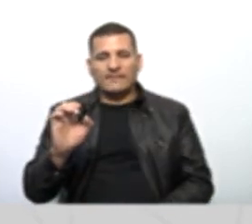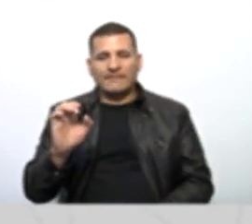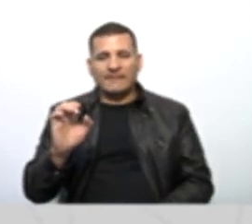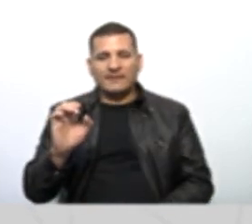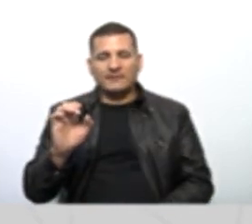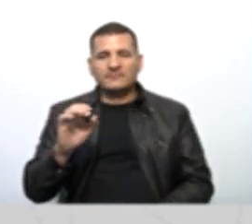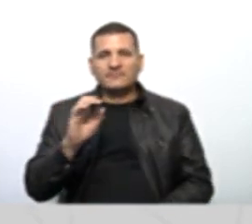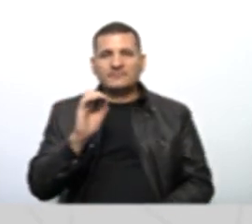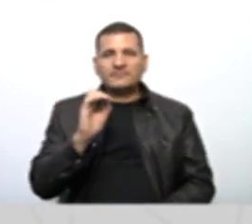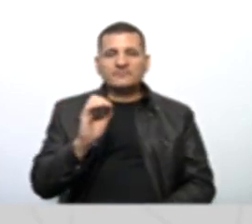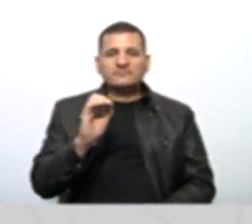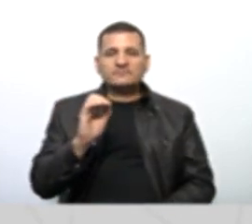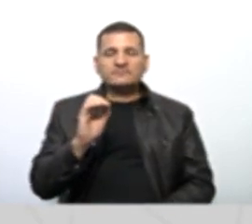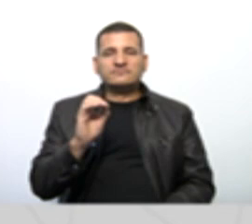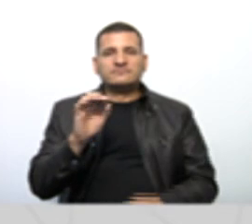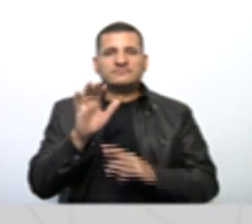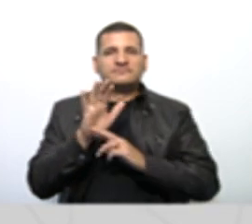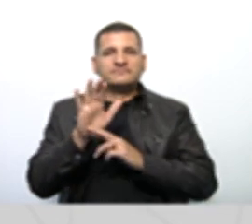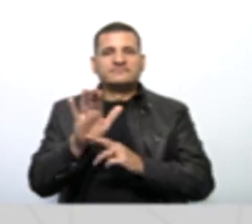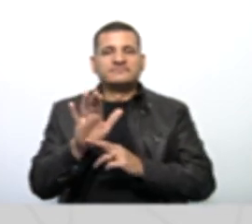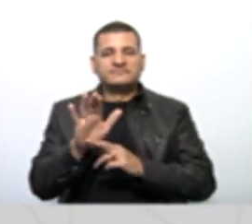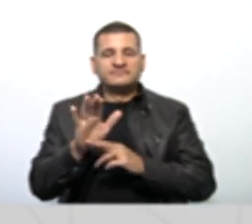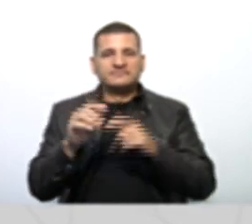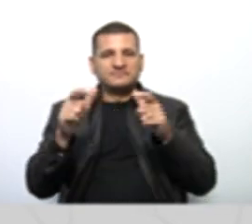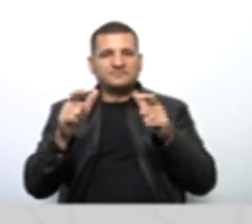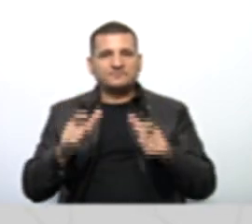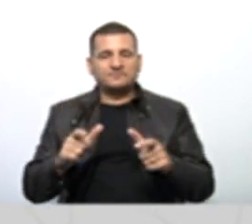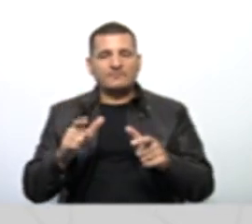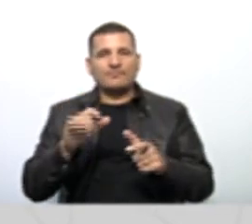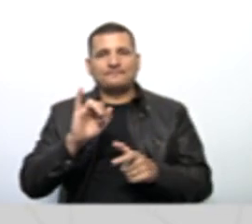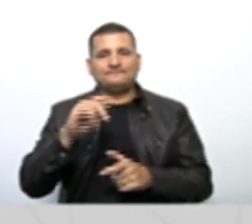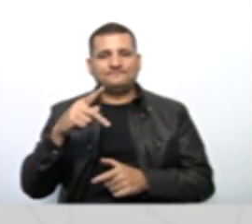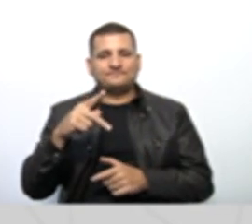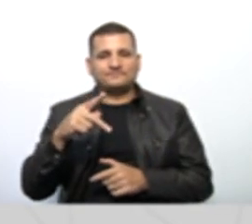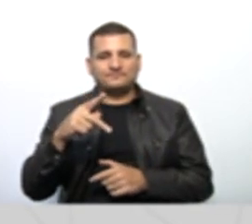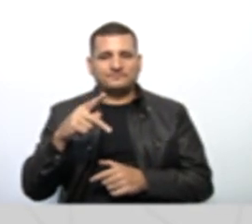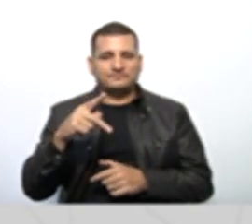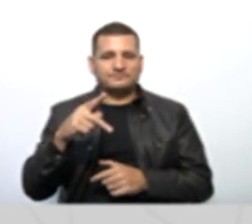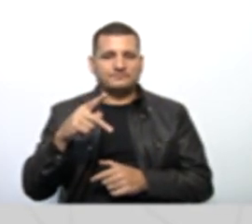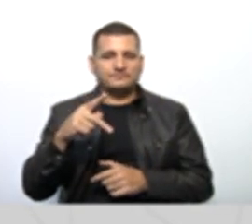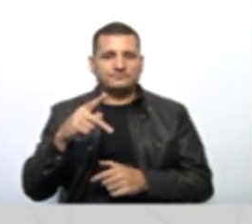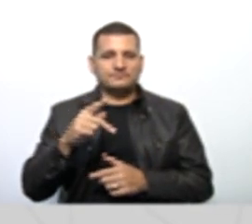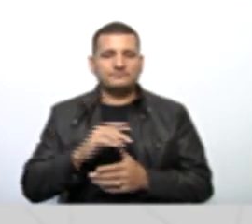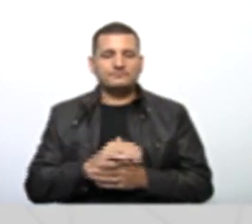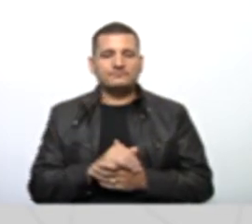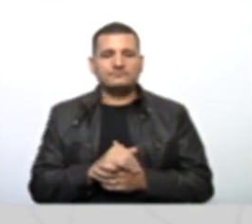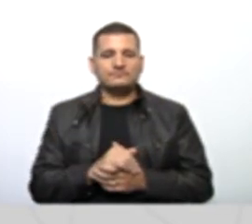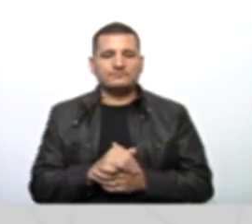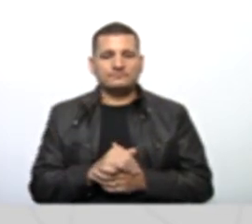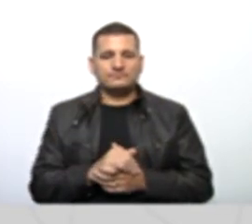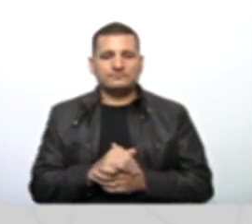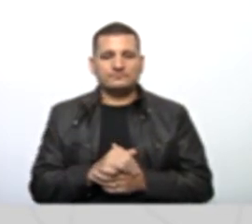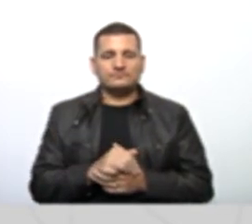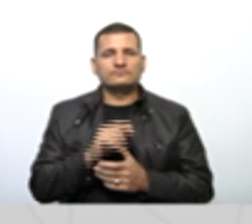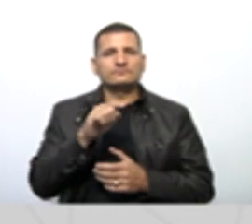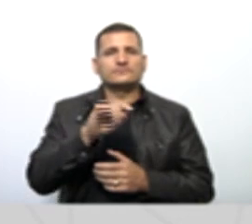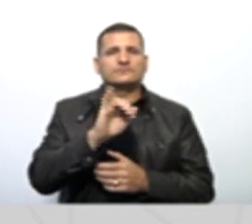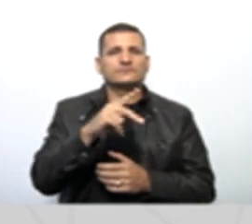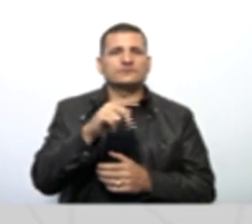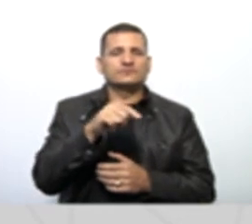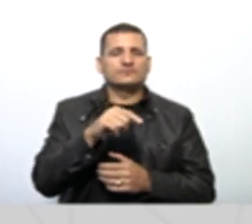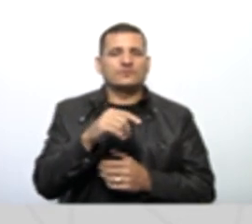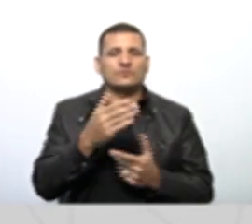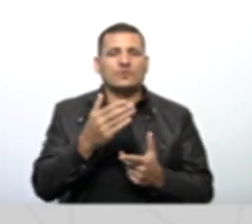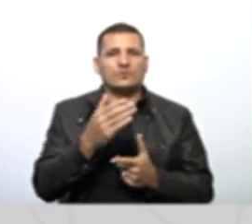ele é representado ele representa o endereço de rede como nós vimos aqui né qual seria o ipê dessa rede que o